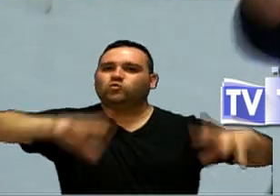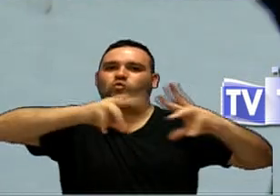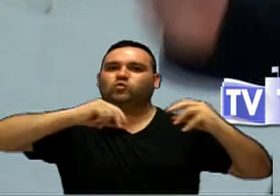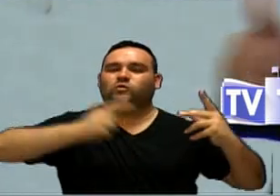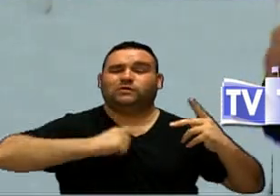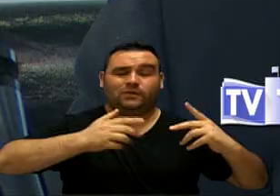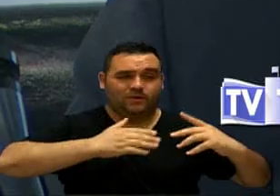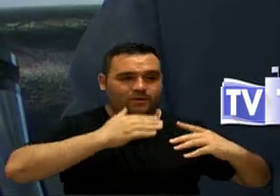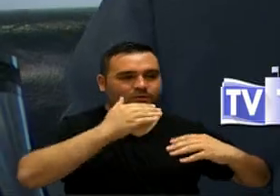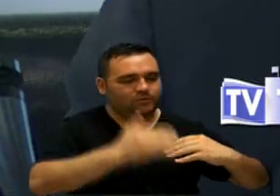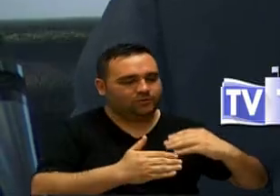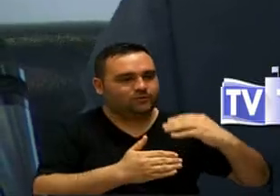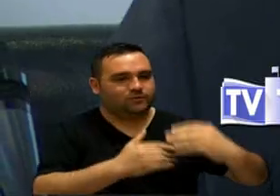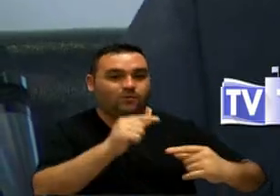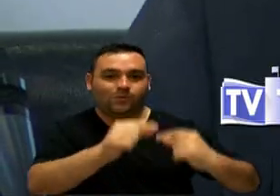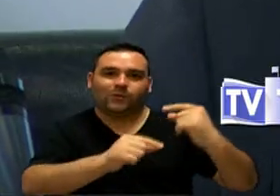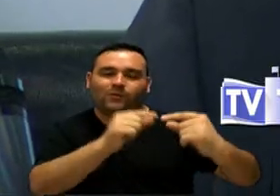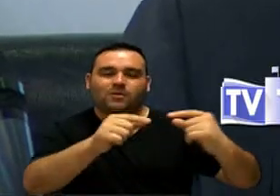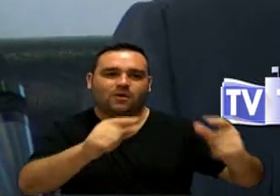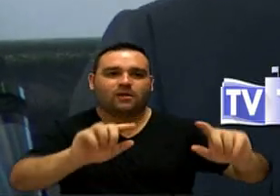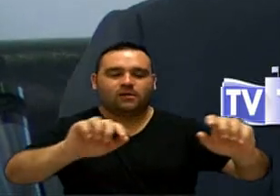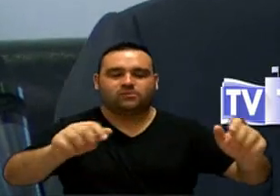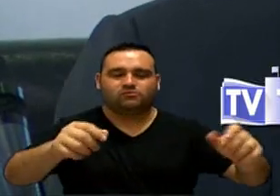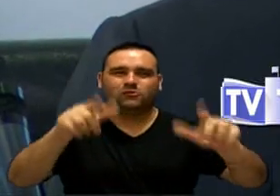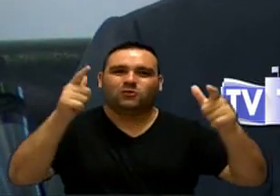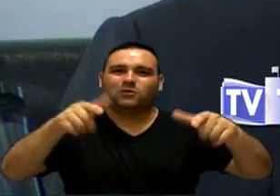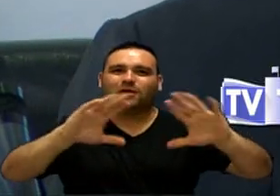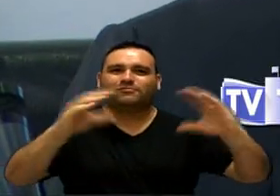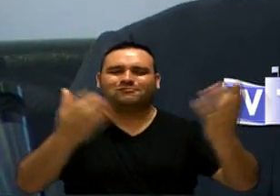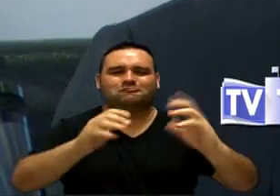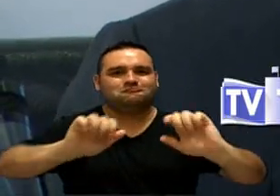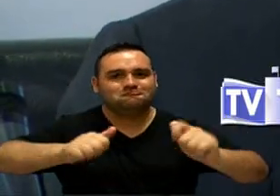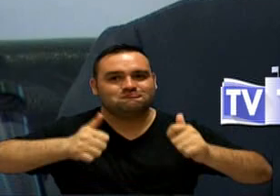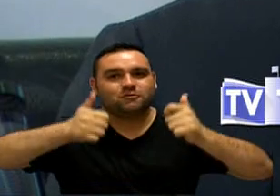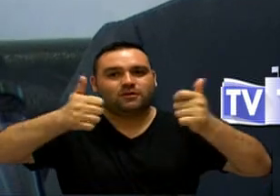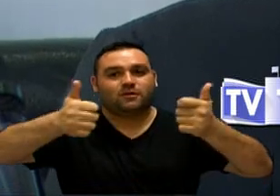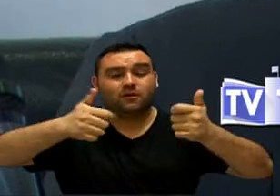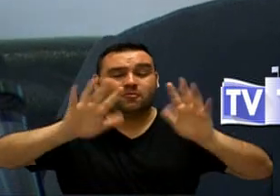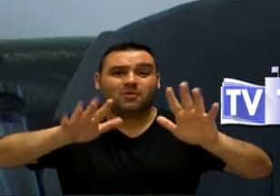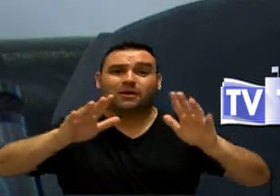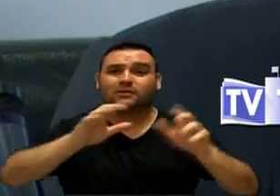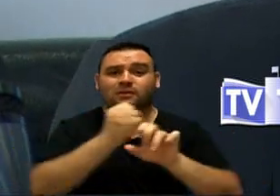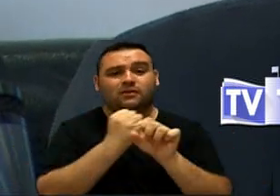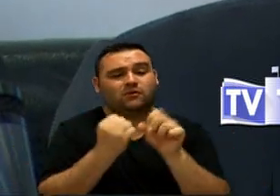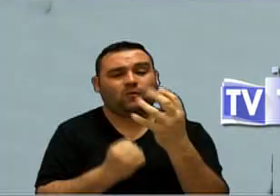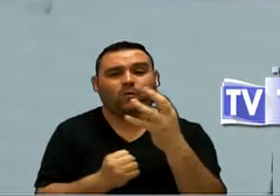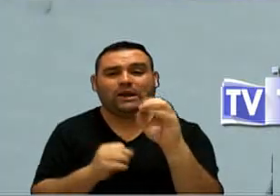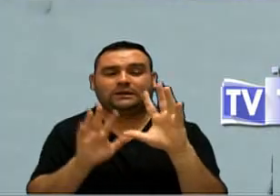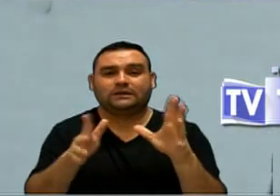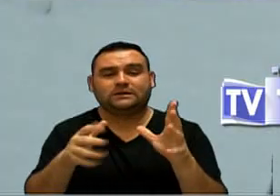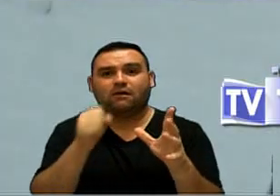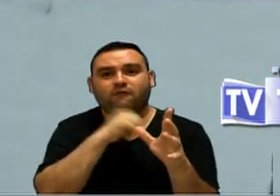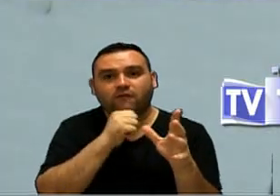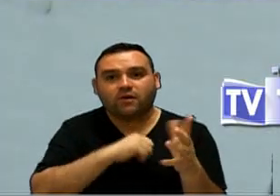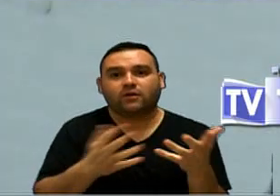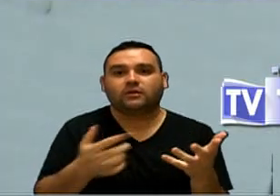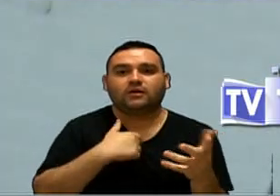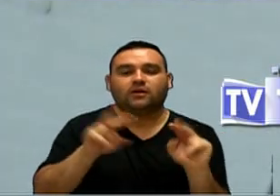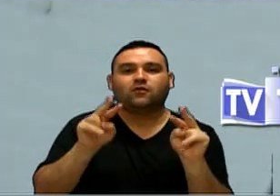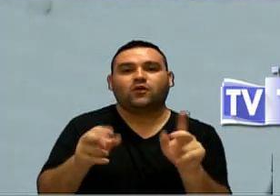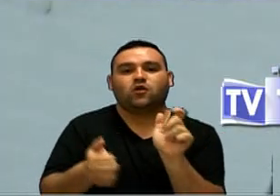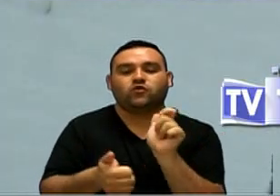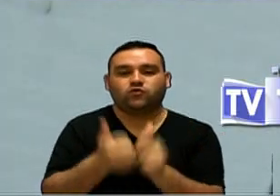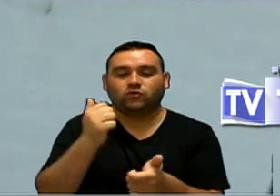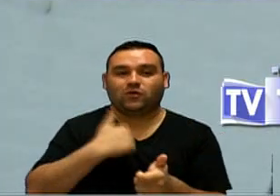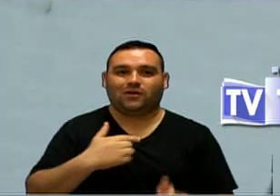estamos dando um passo a cada vez para deixar o SIC melhor. Só que é um estádio de 40 anos. Eu fui assistir um